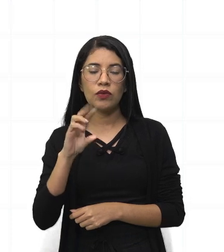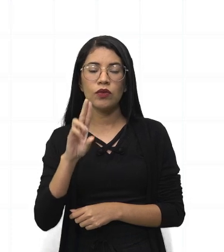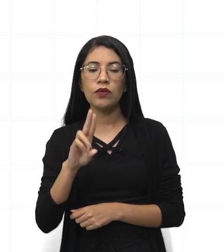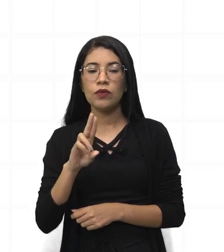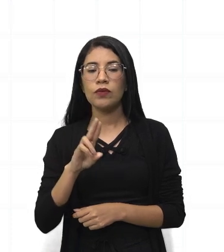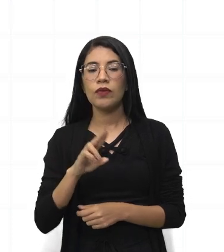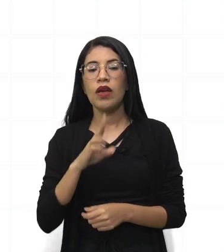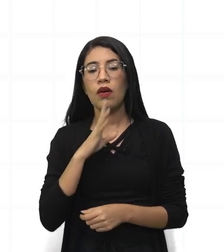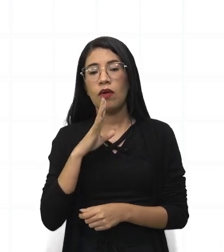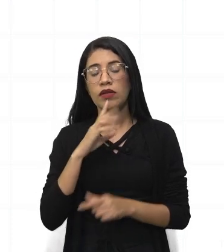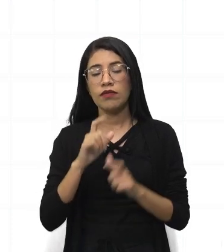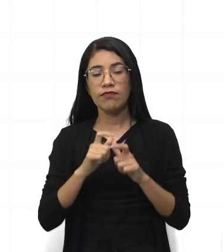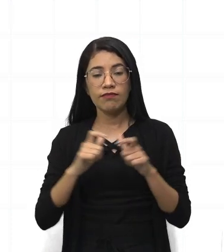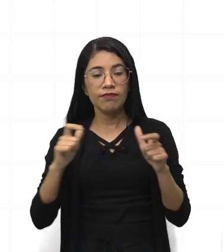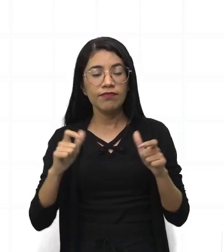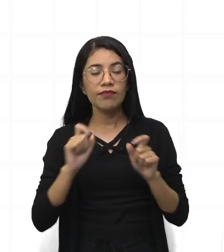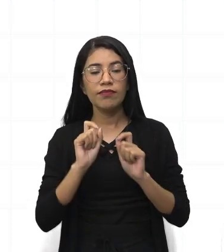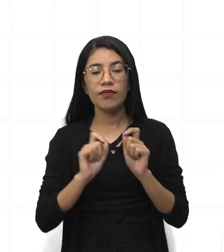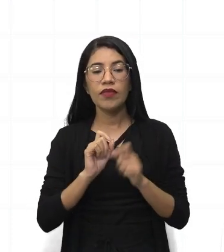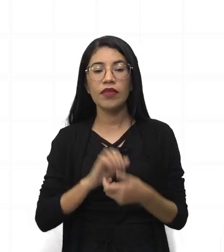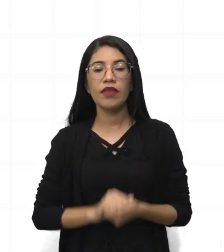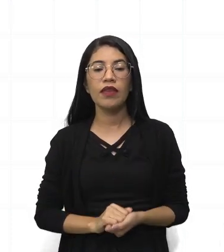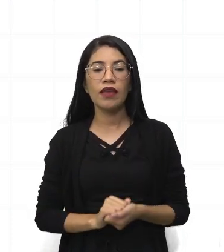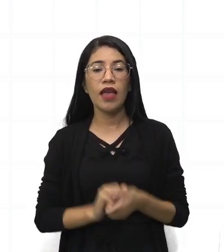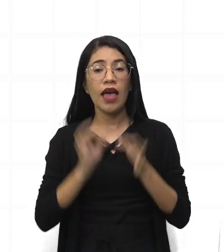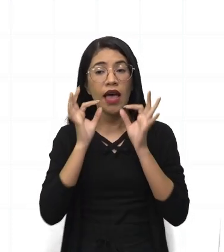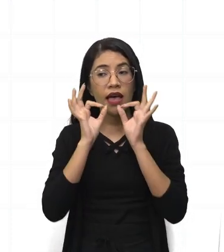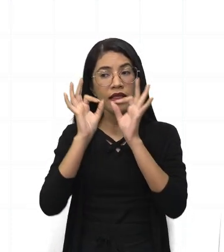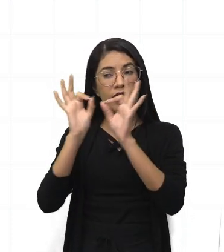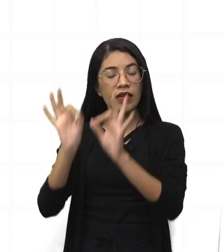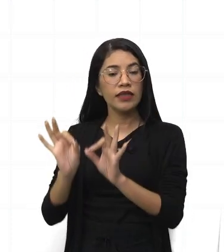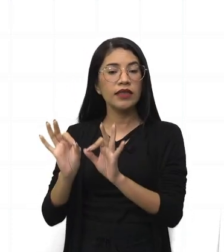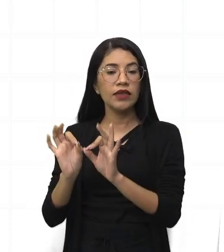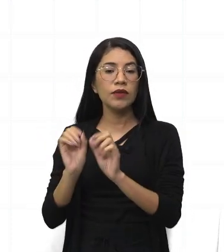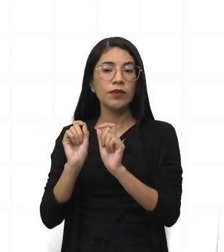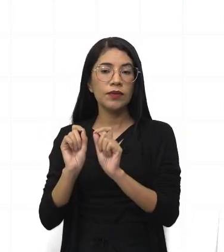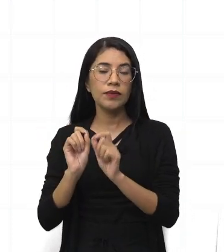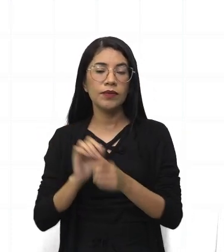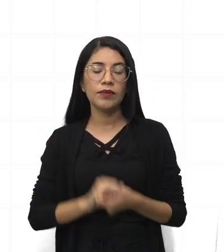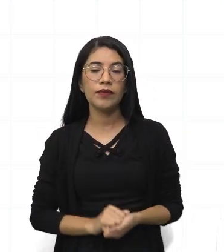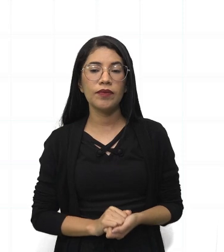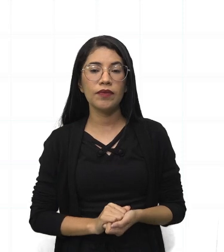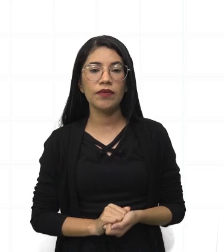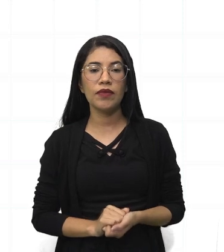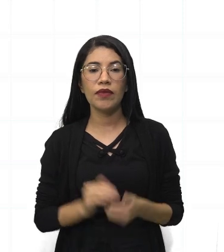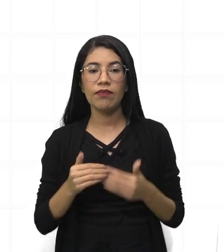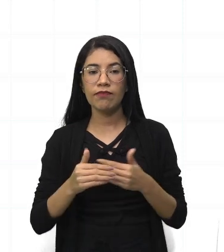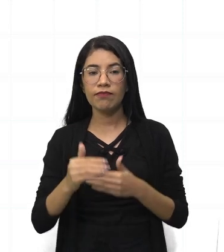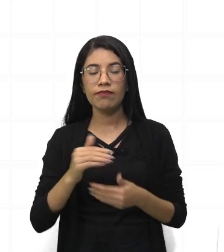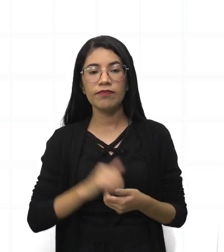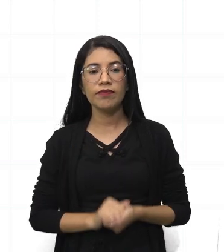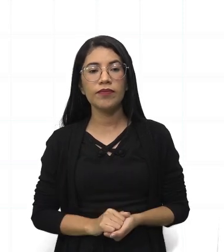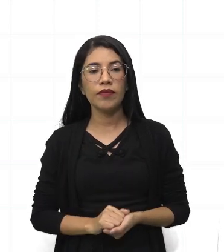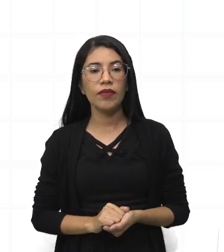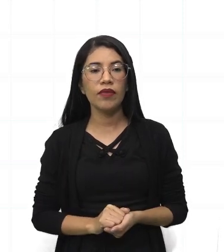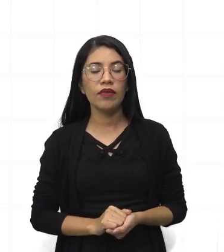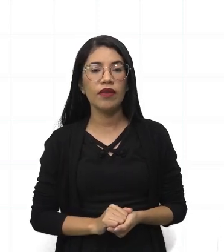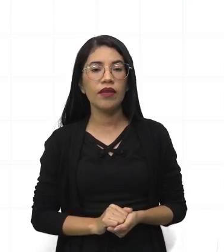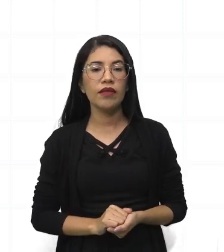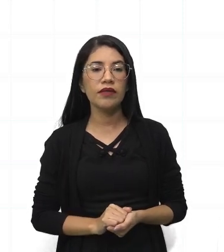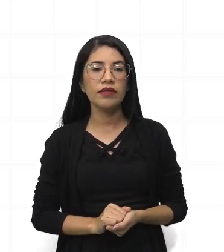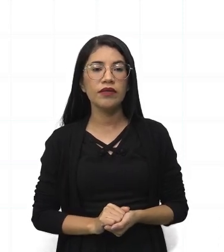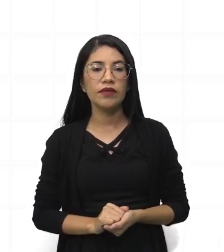conhecido popularmente, chama mesmo a atenção. Vamos continuar.